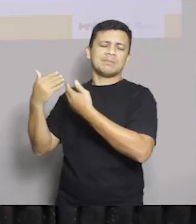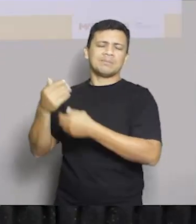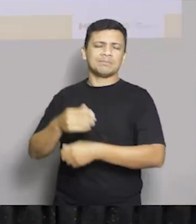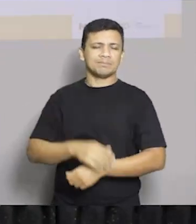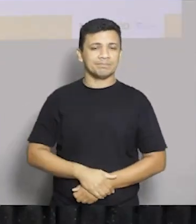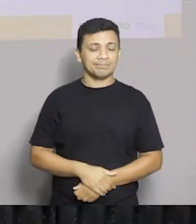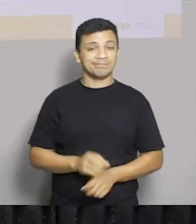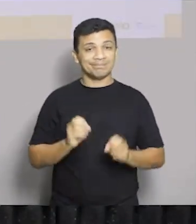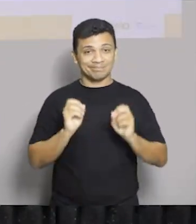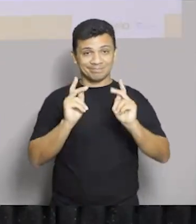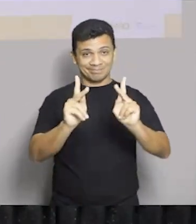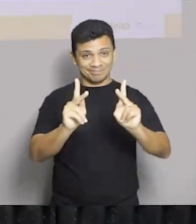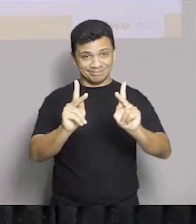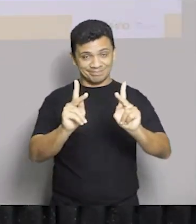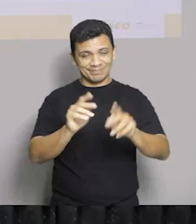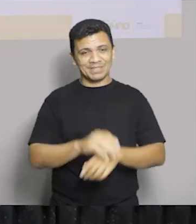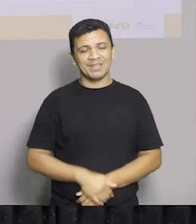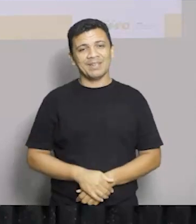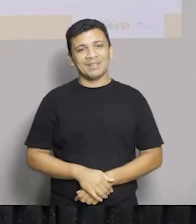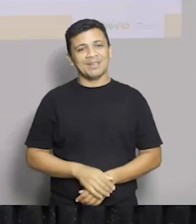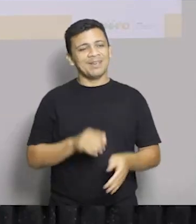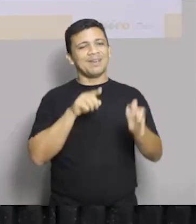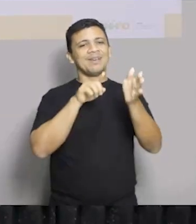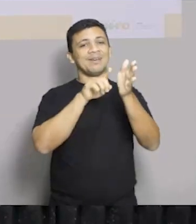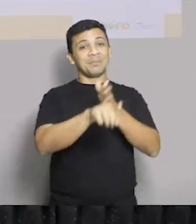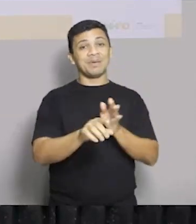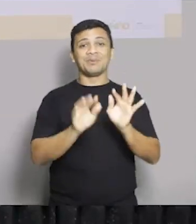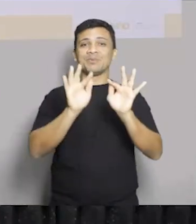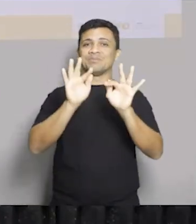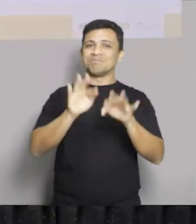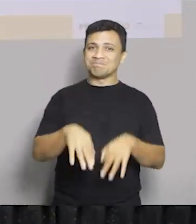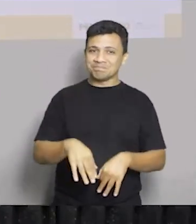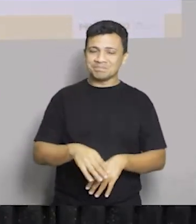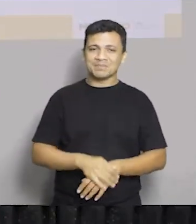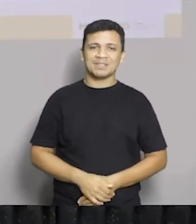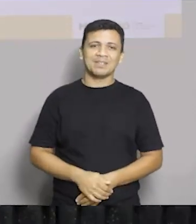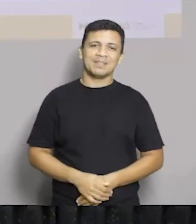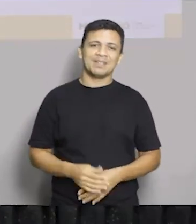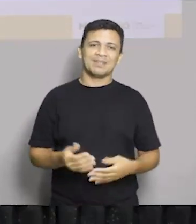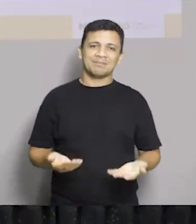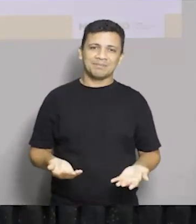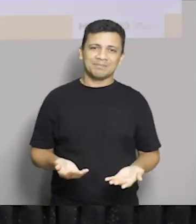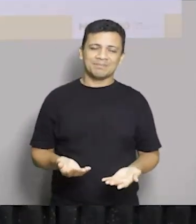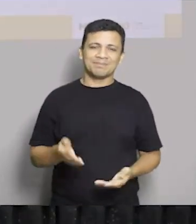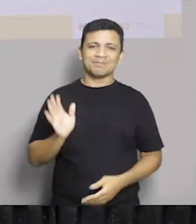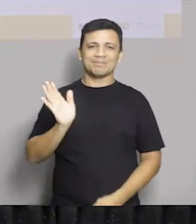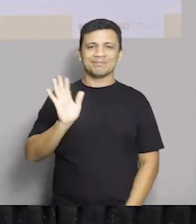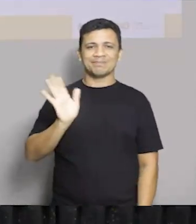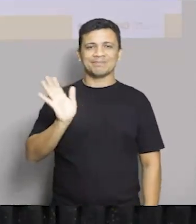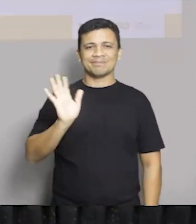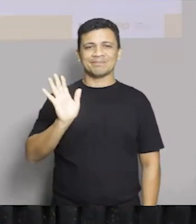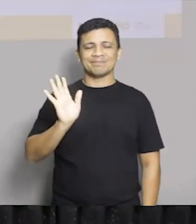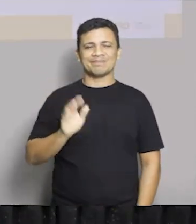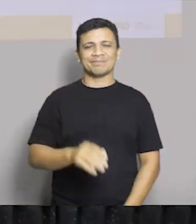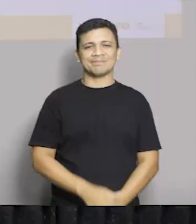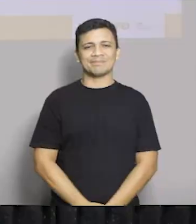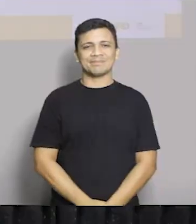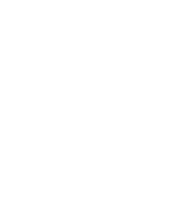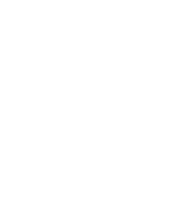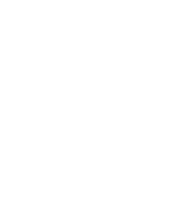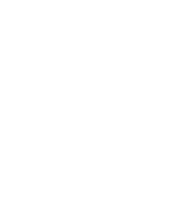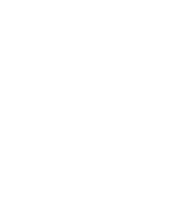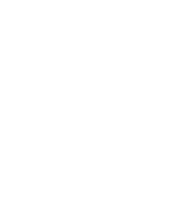ok pessoal nós encerramos mais essa questão por hoje até a próxima fiquem bem vai vai